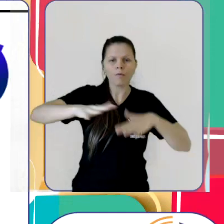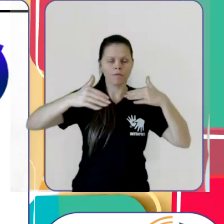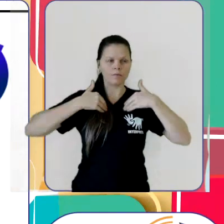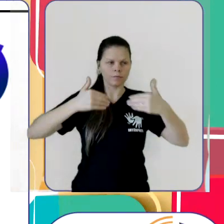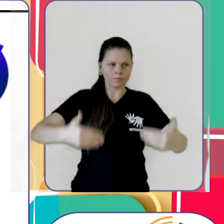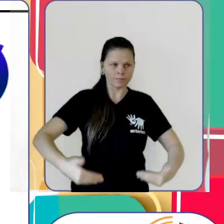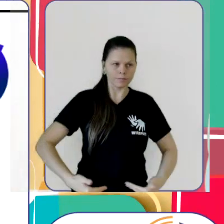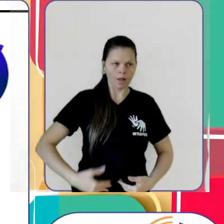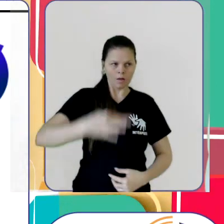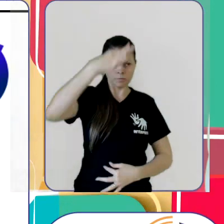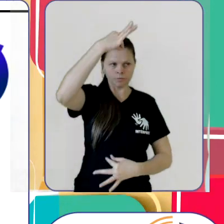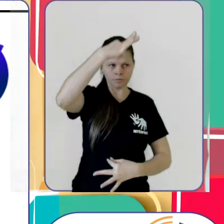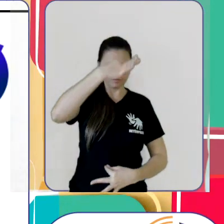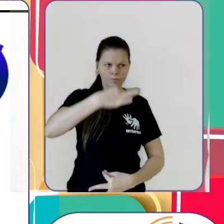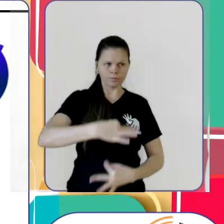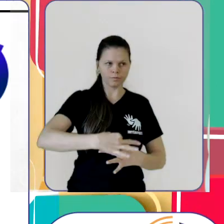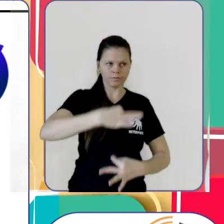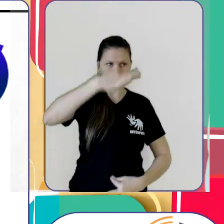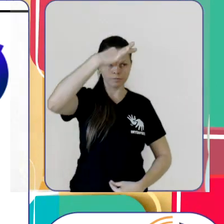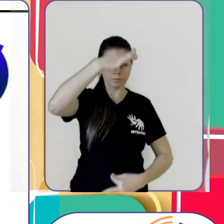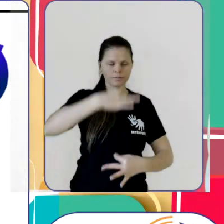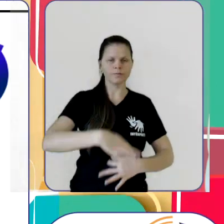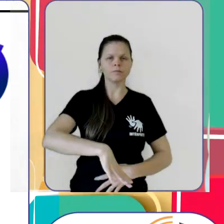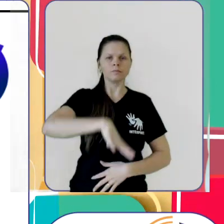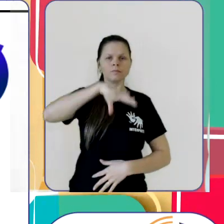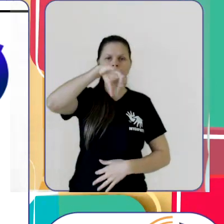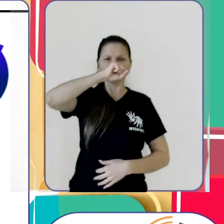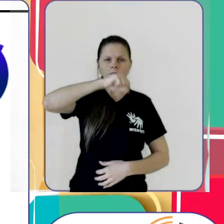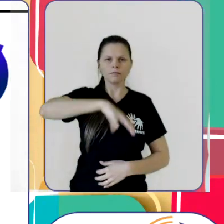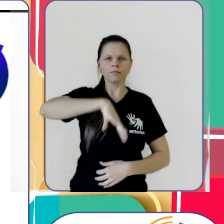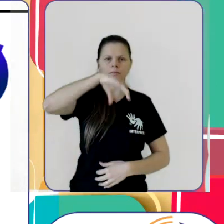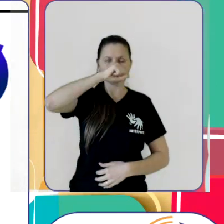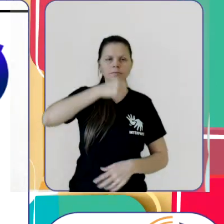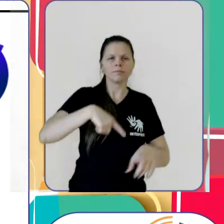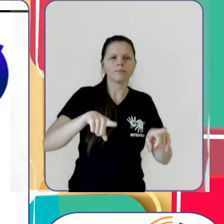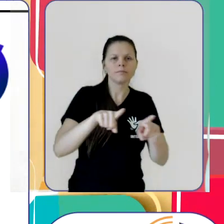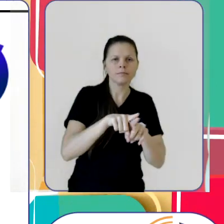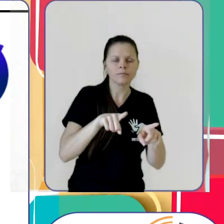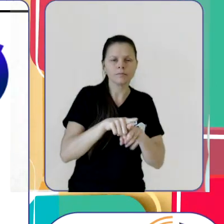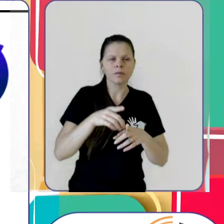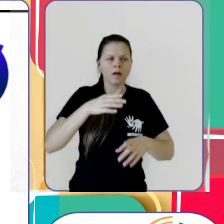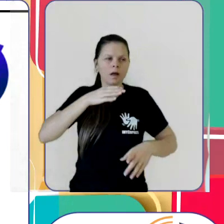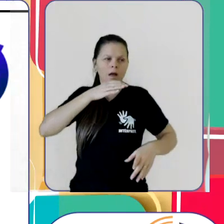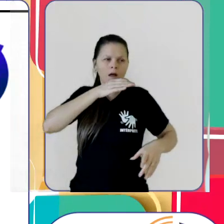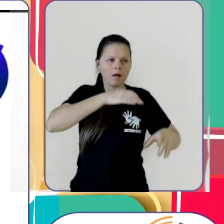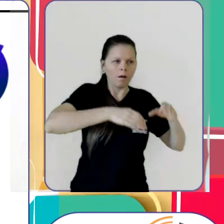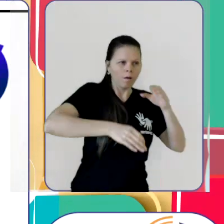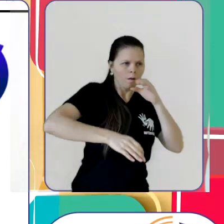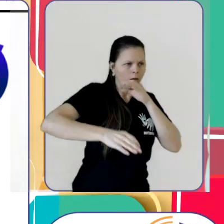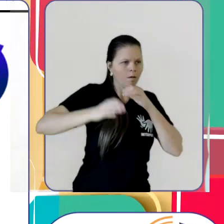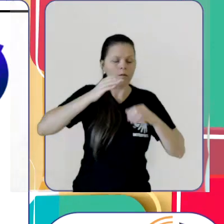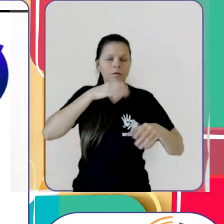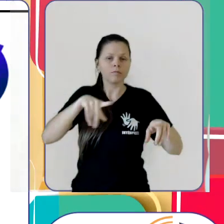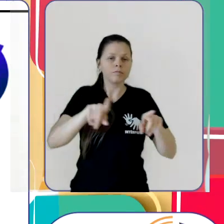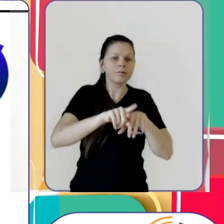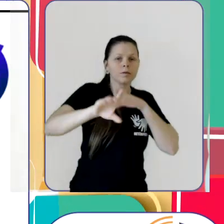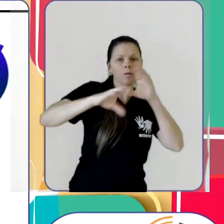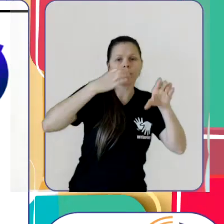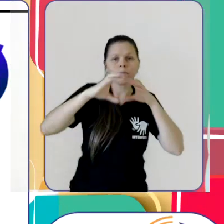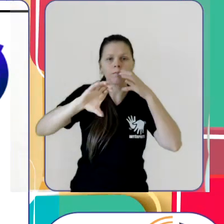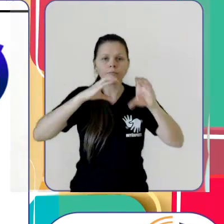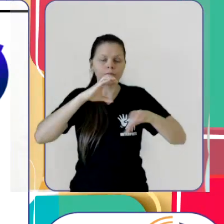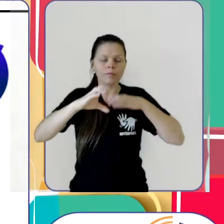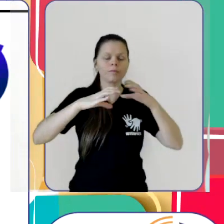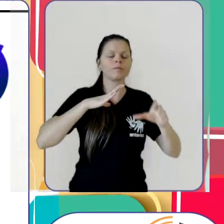manutenção da nossa postura, pela nossa respiração, produção de calor corporal e a comunicação. Então, quando eu faço